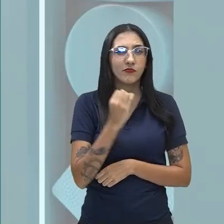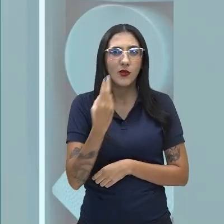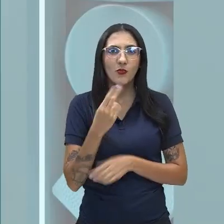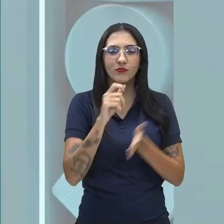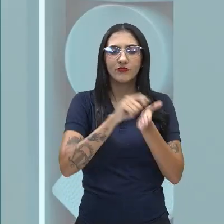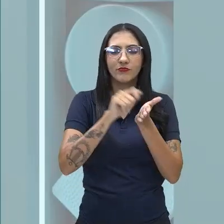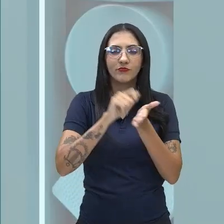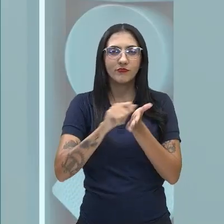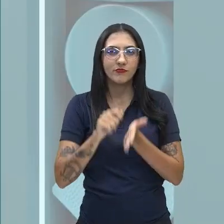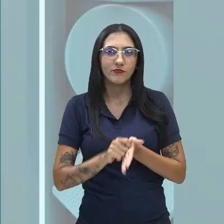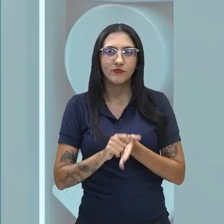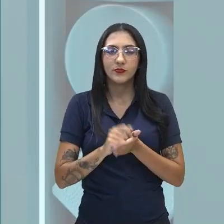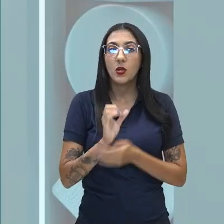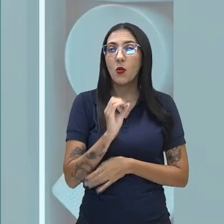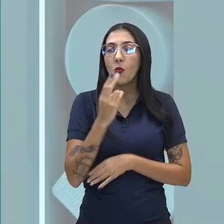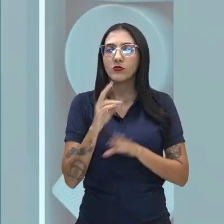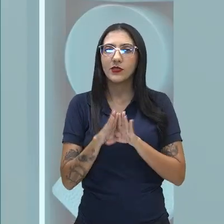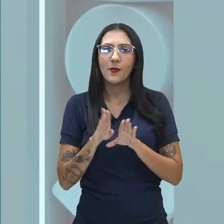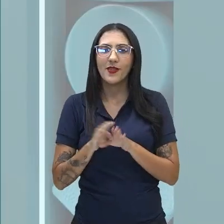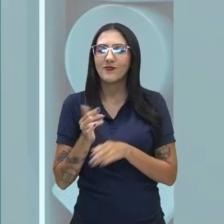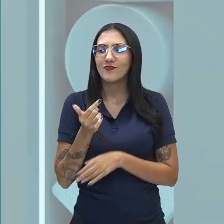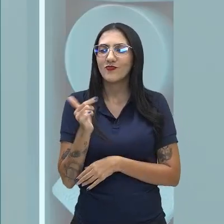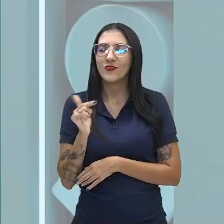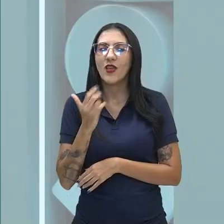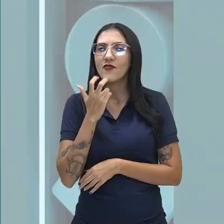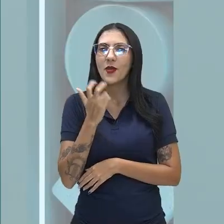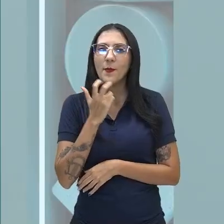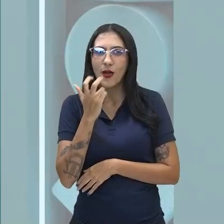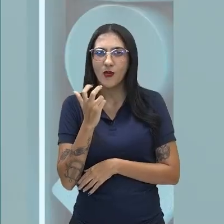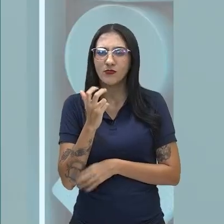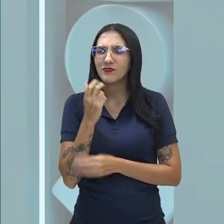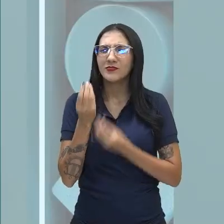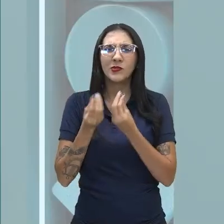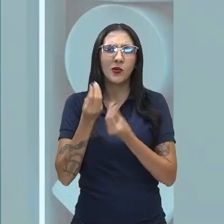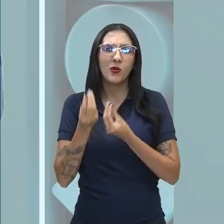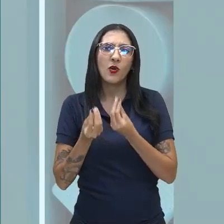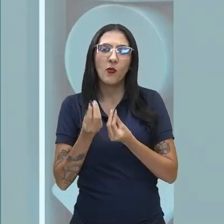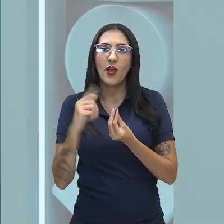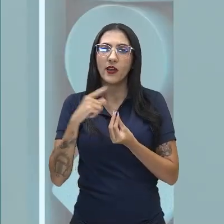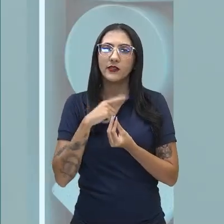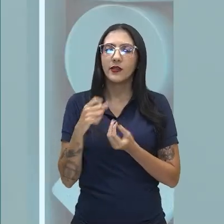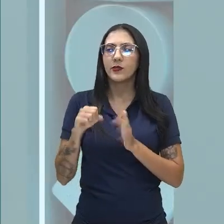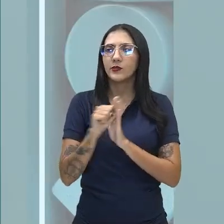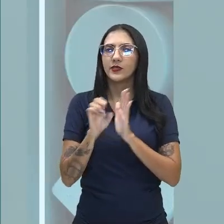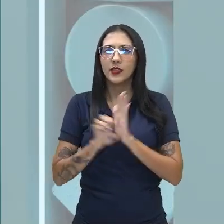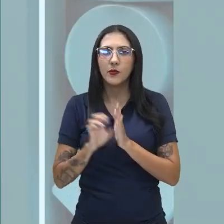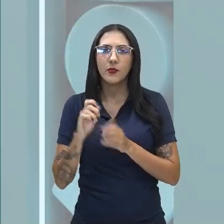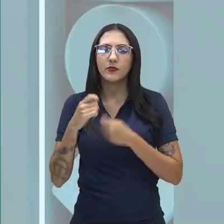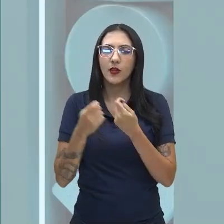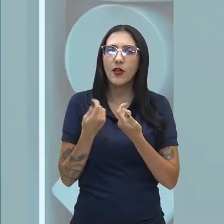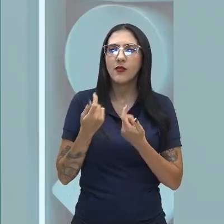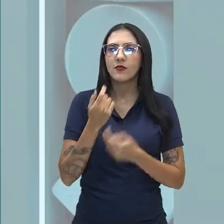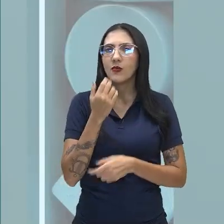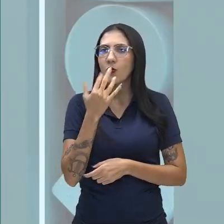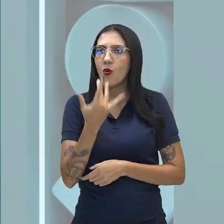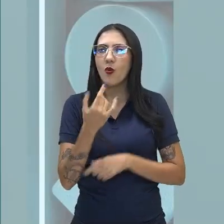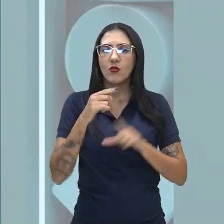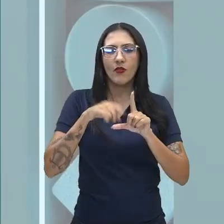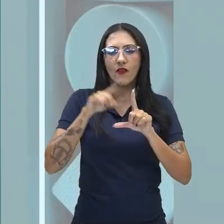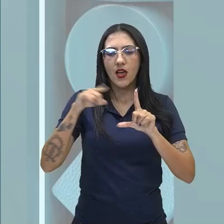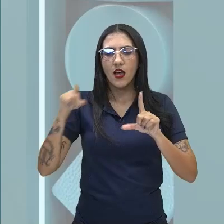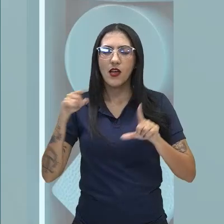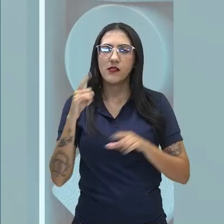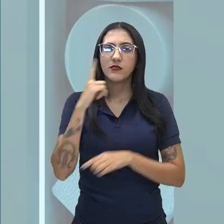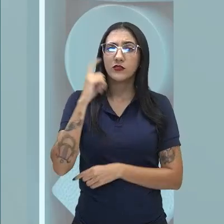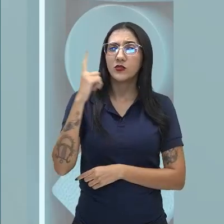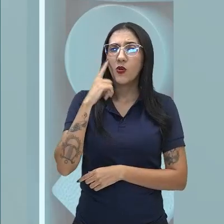escritas. E pode ser não verbal, constituída de quê? De signos, de cores, de gráficos, de